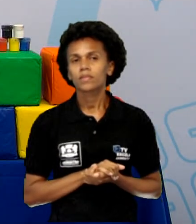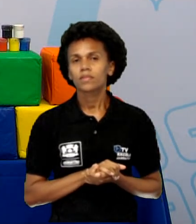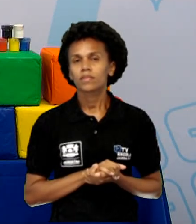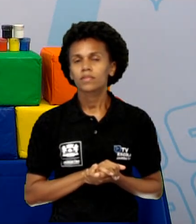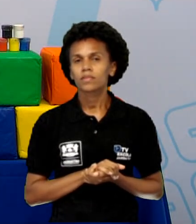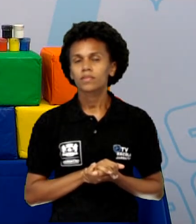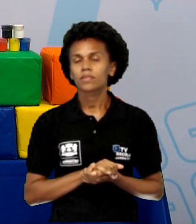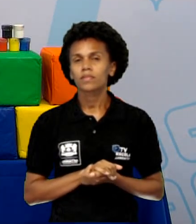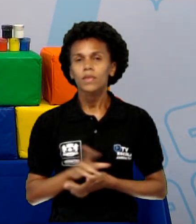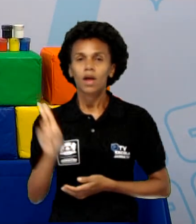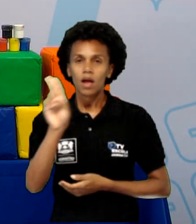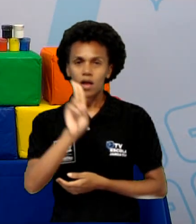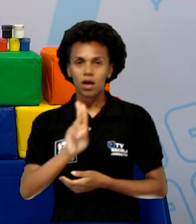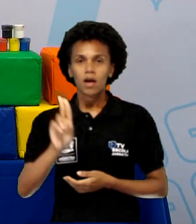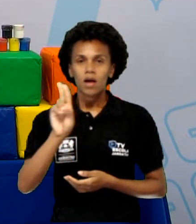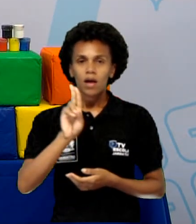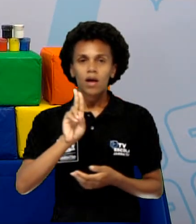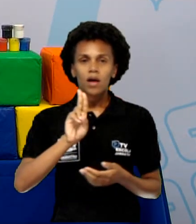de tinta.